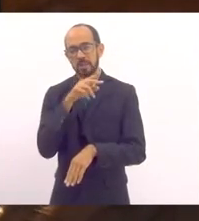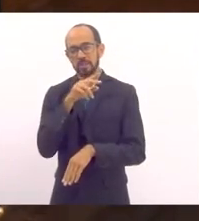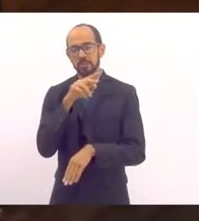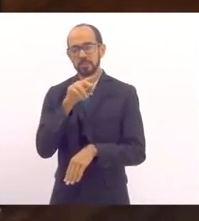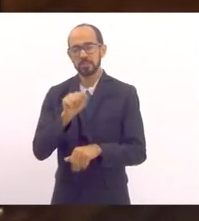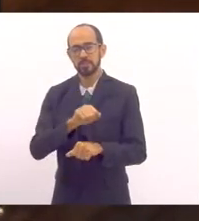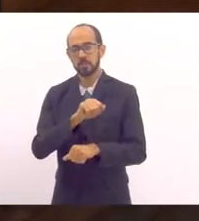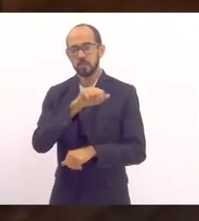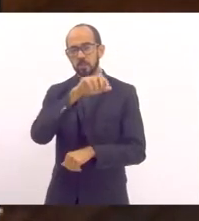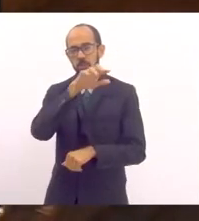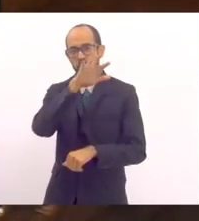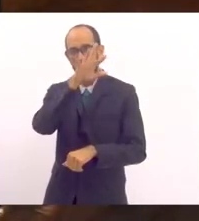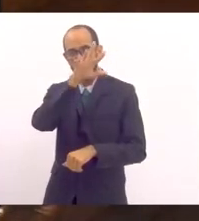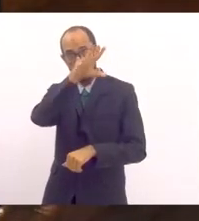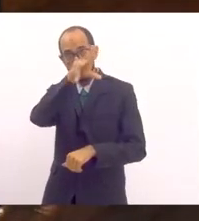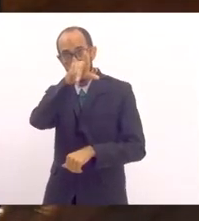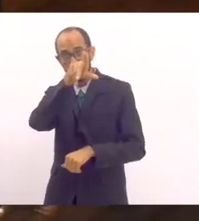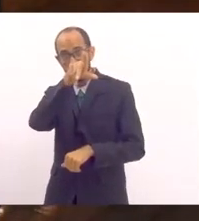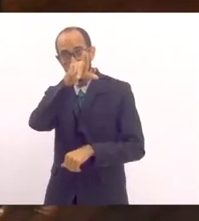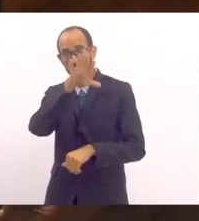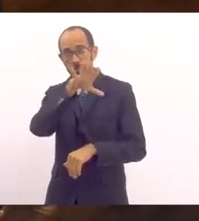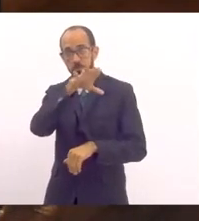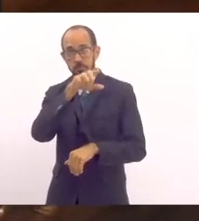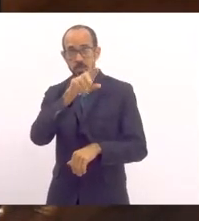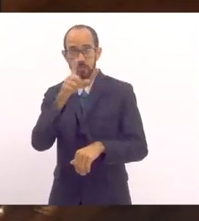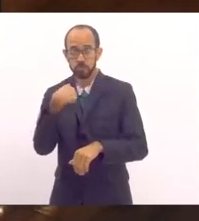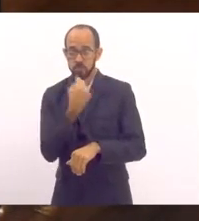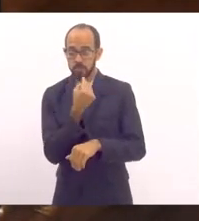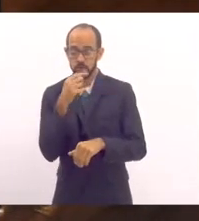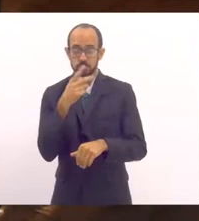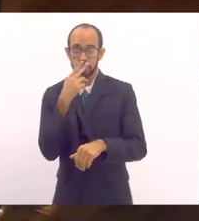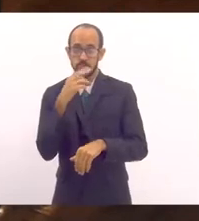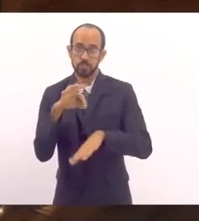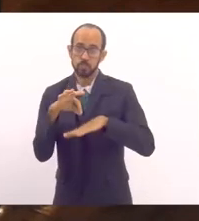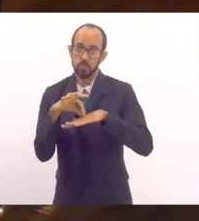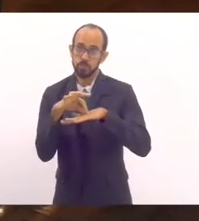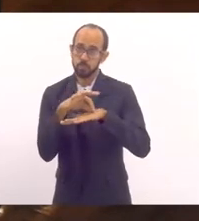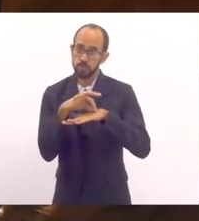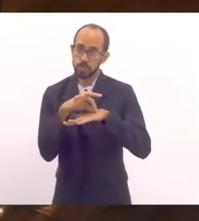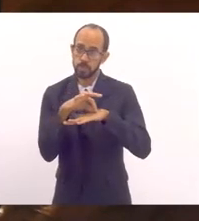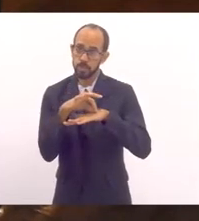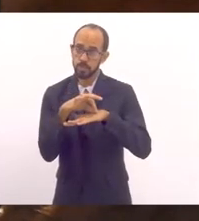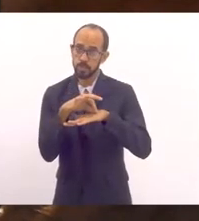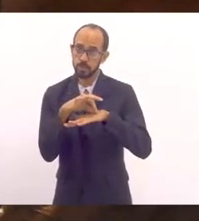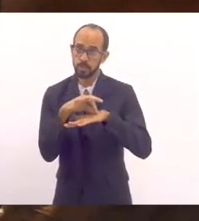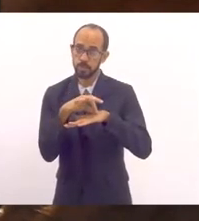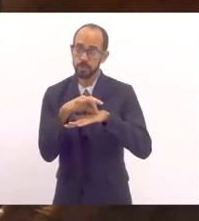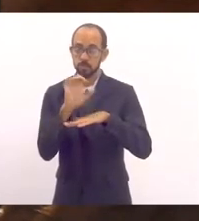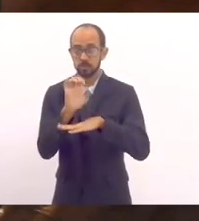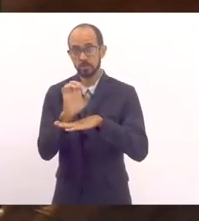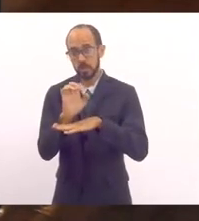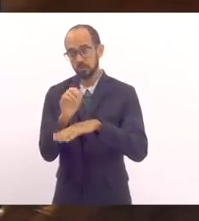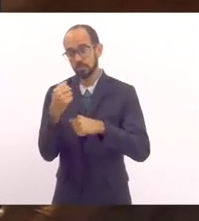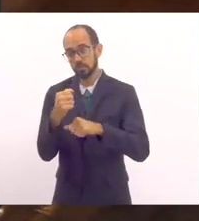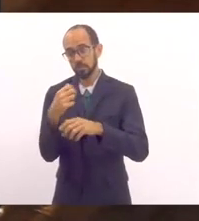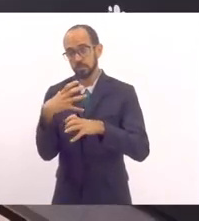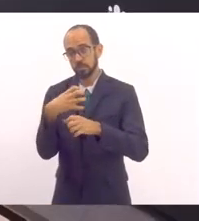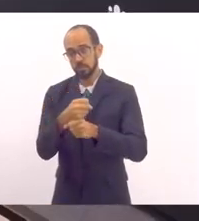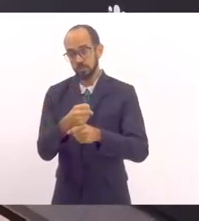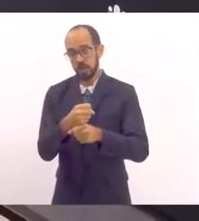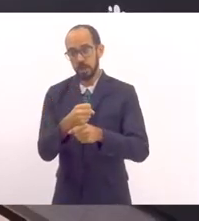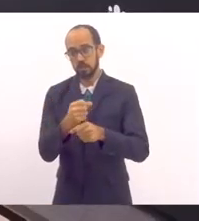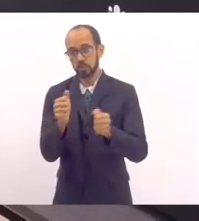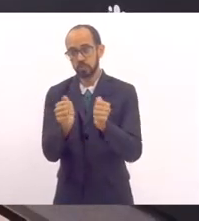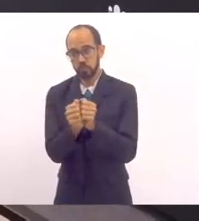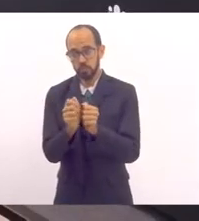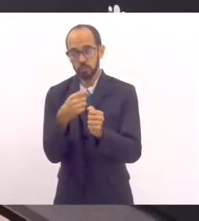Estado, quando se movimenta, ele tem que, pelo menos, juntar as várias formiguinhas, né, e trocar ideia. Essa é a nossa premissa,